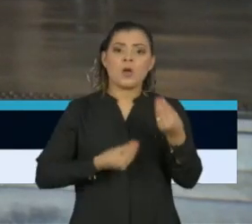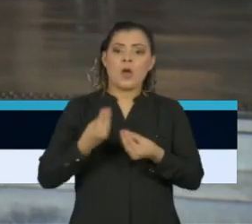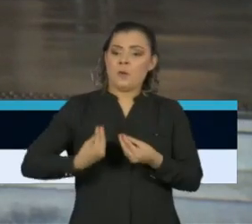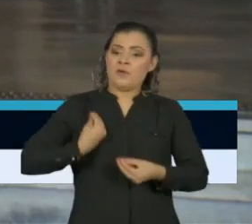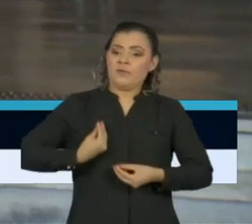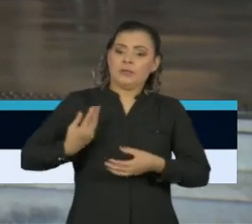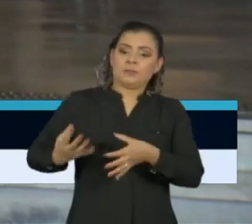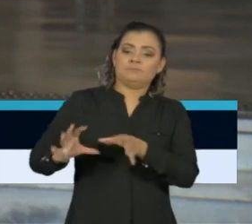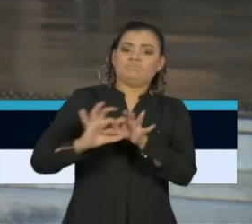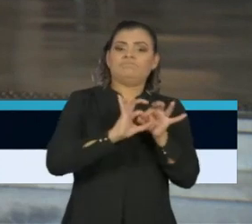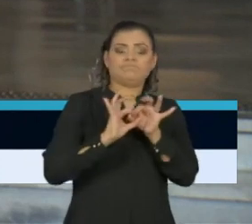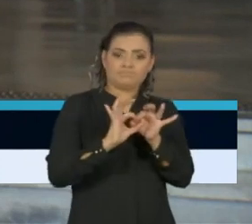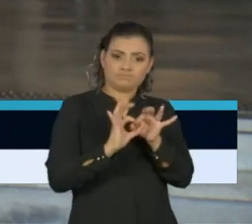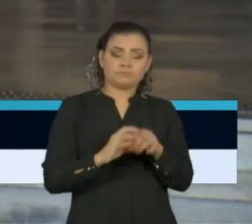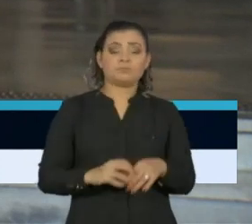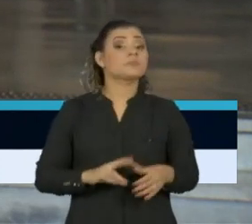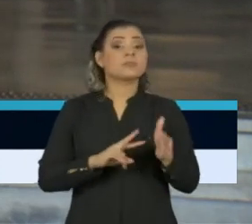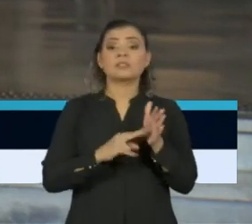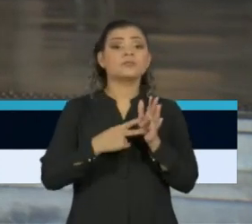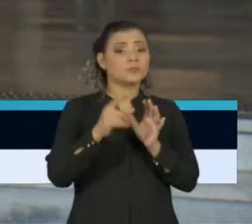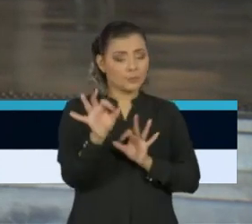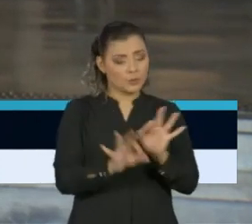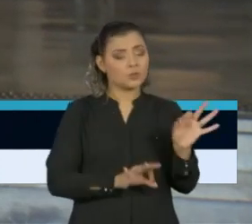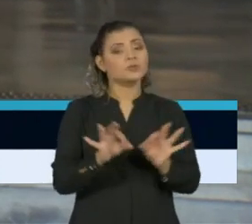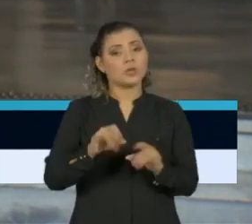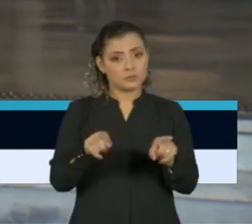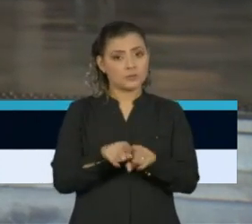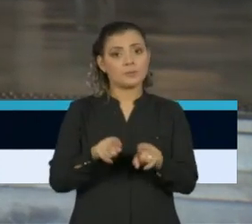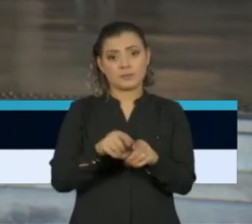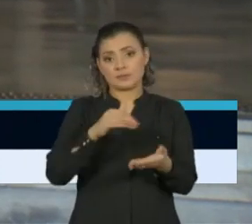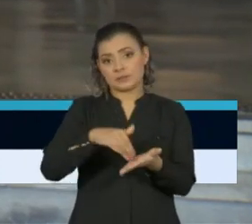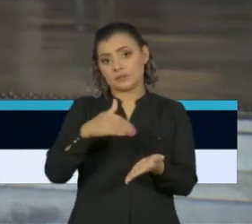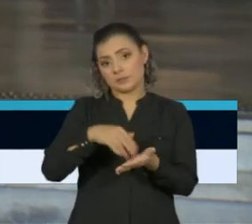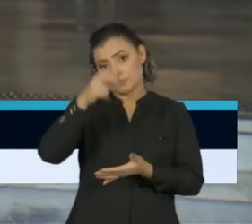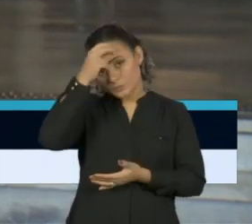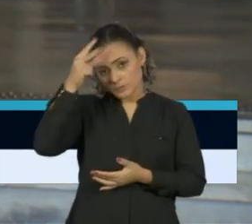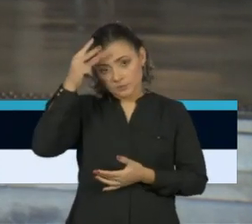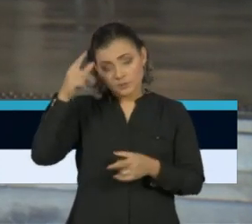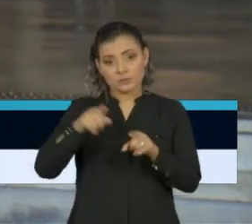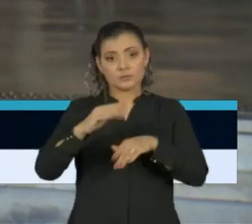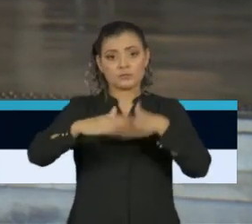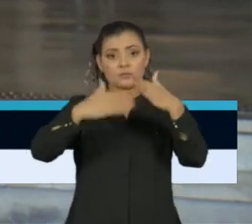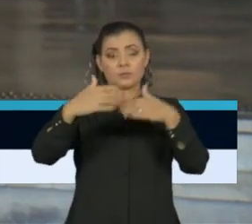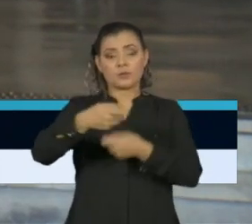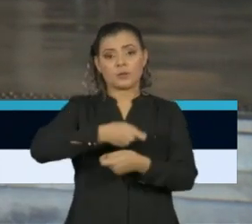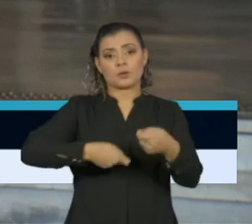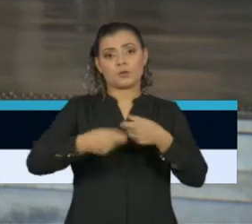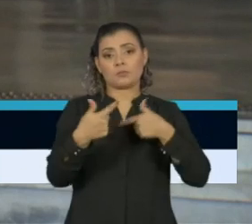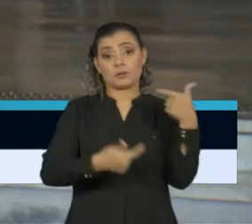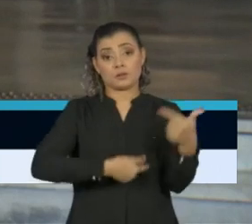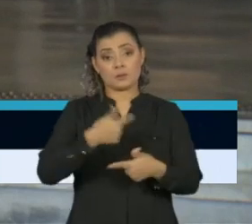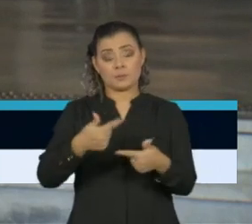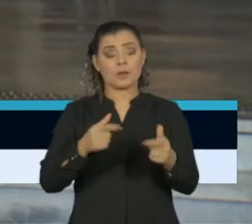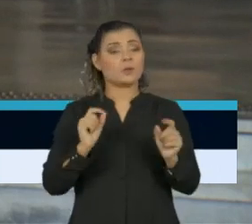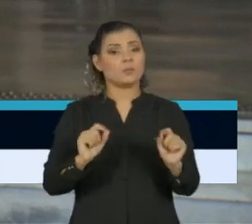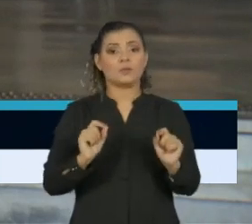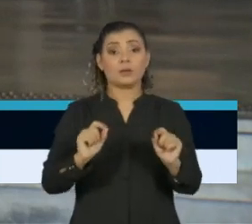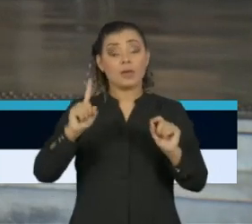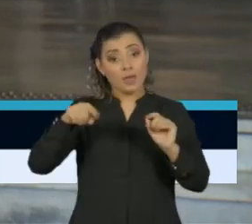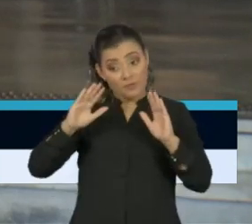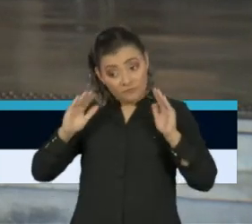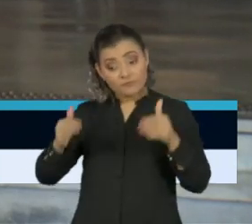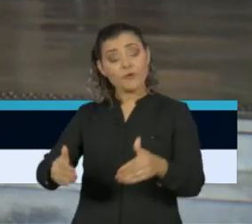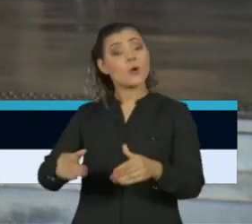Vida. Também se trata de um programa desenvolvido pela Secretaria Municipal de Desenvolvimento Econômico e Trabalho, nesse caso de